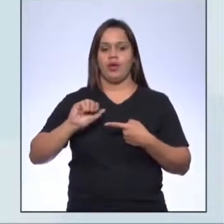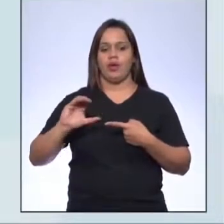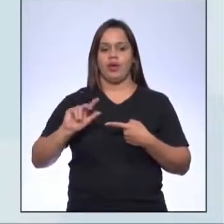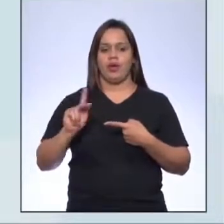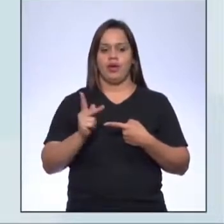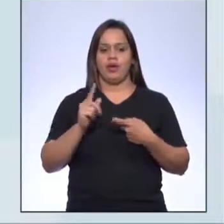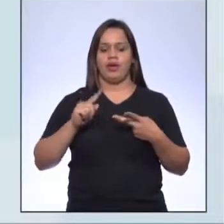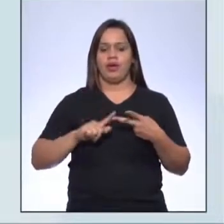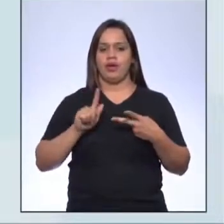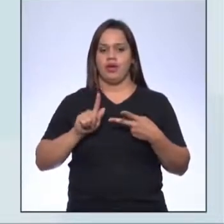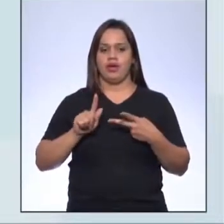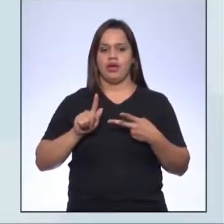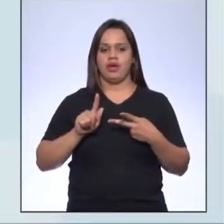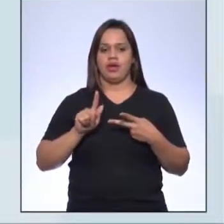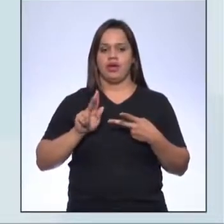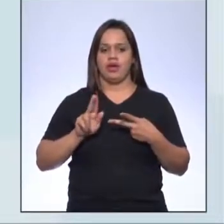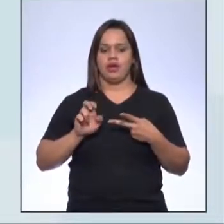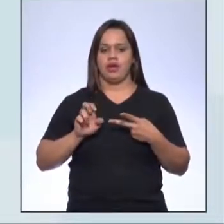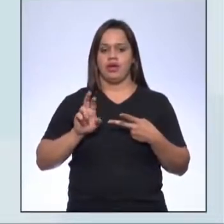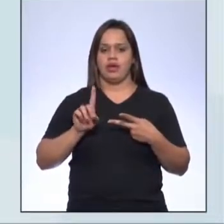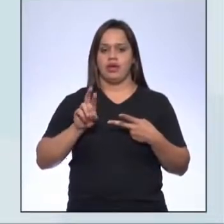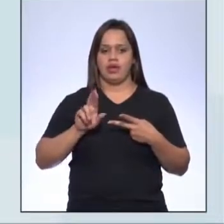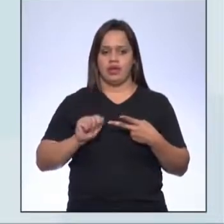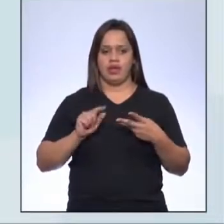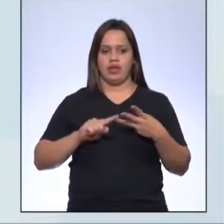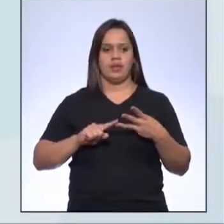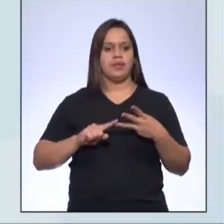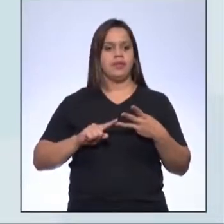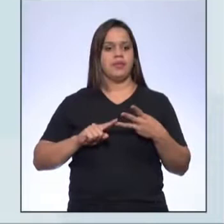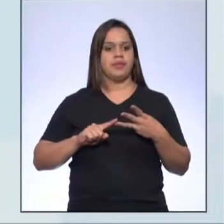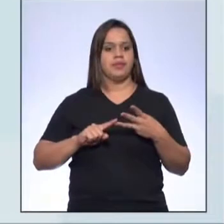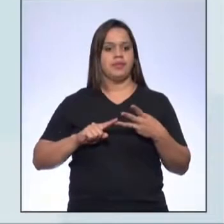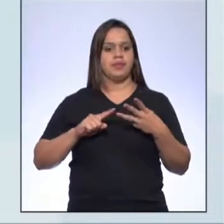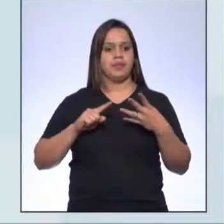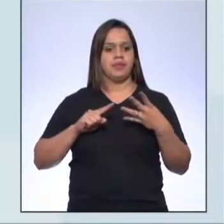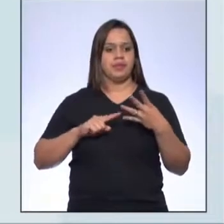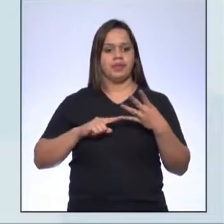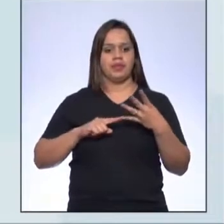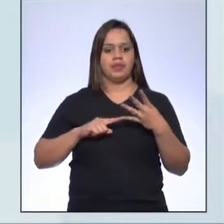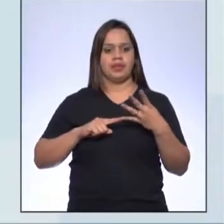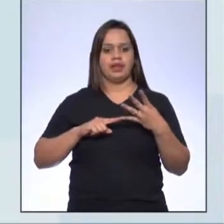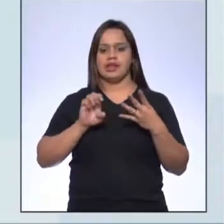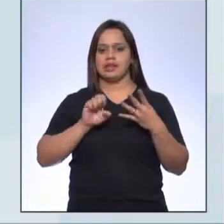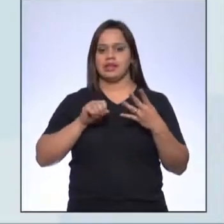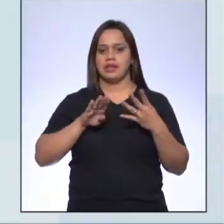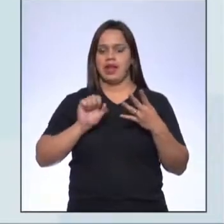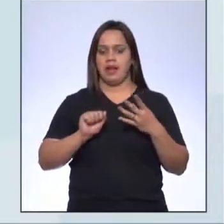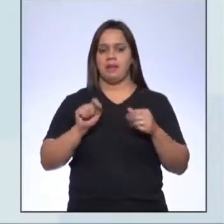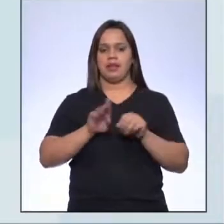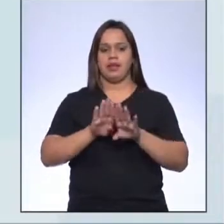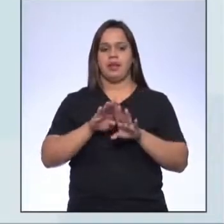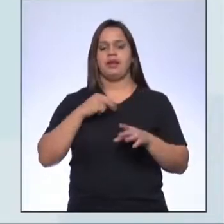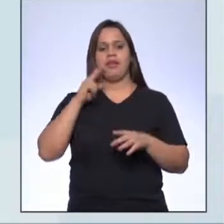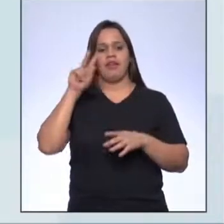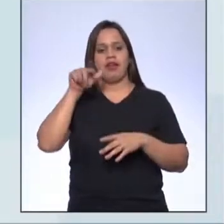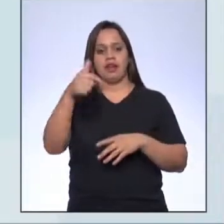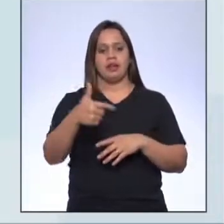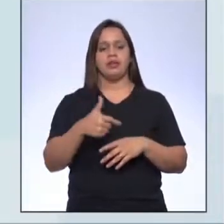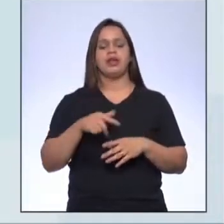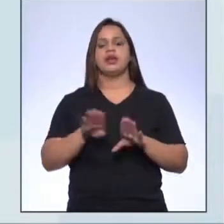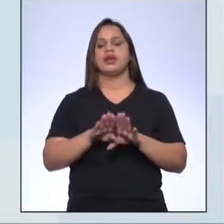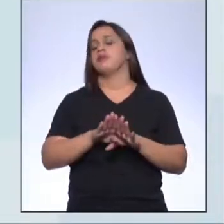e Chicate, Gnawa, Kizomba e a Semba. A Semba a gente ainda vai falar mais para frente, tá em outra